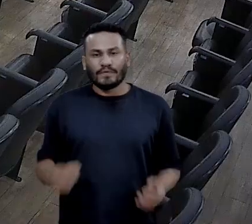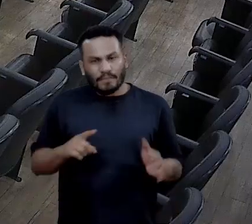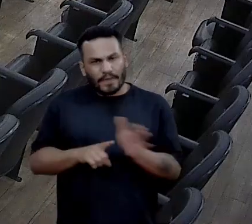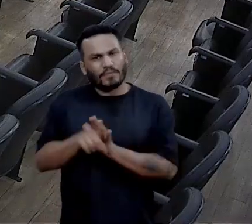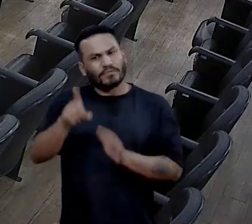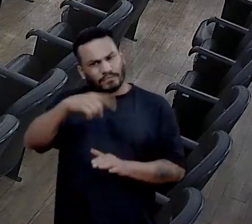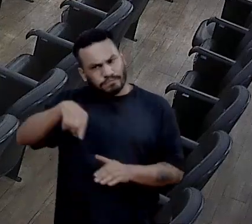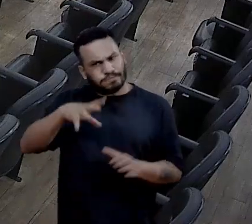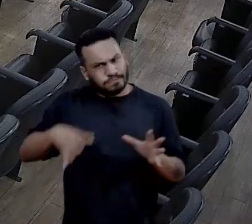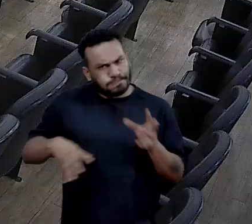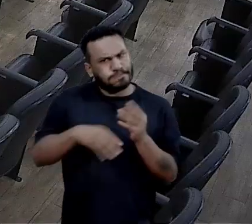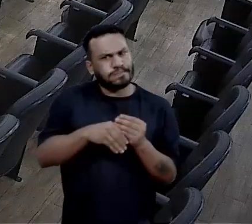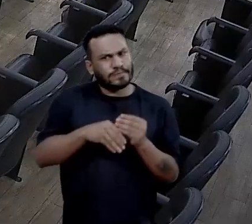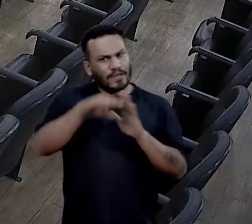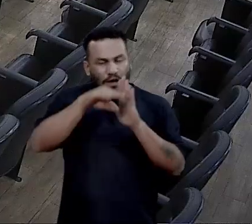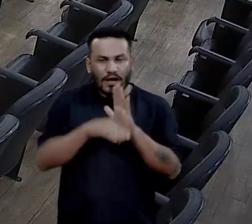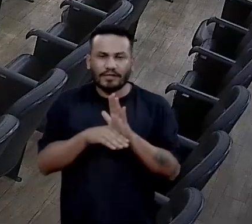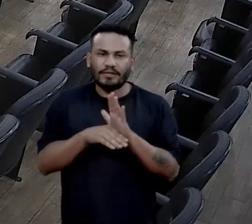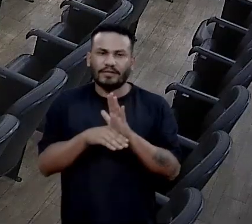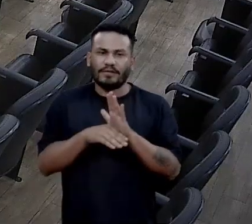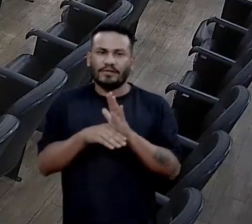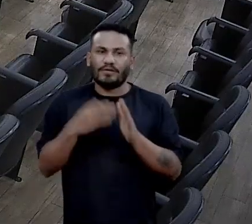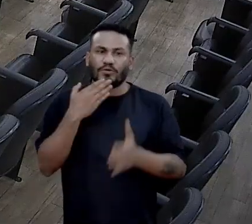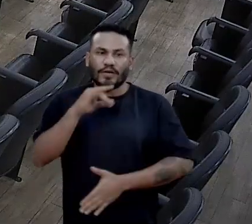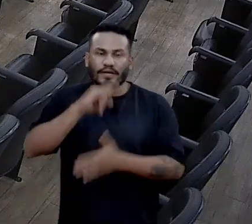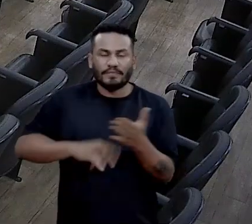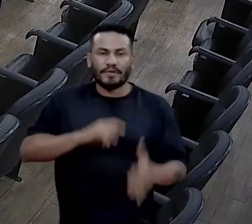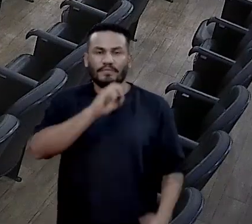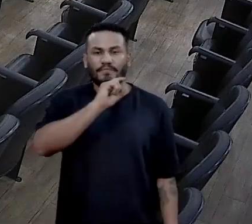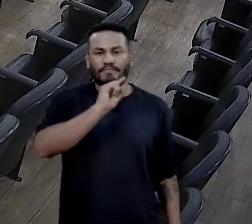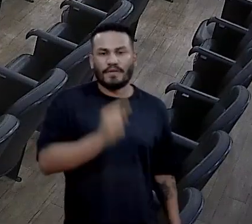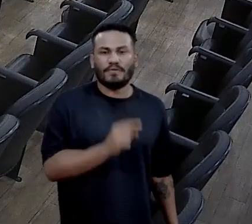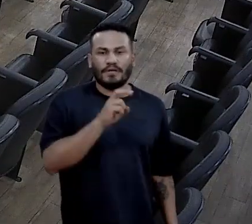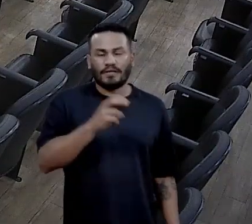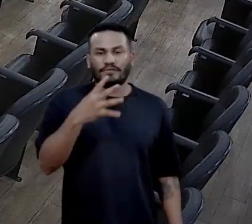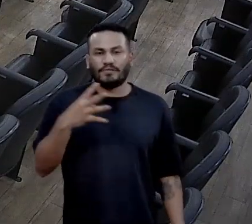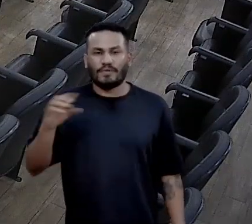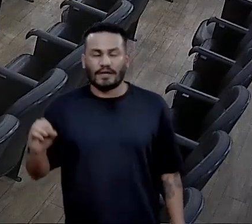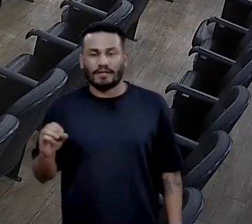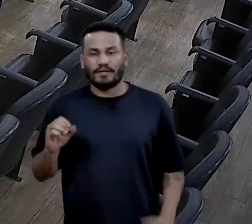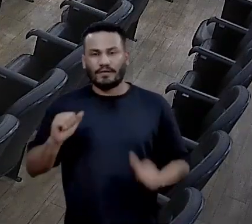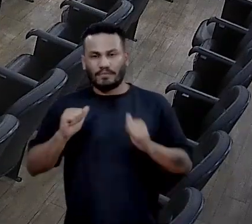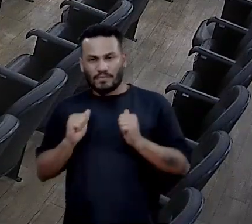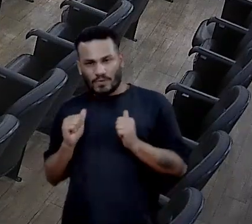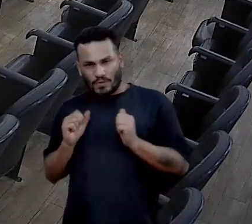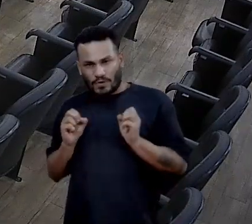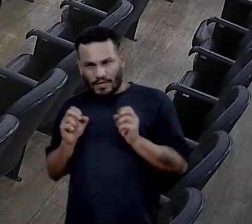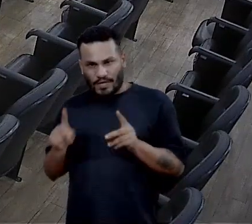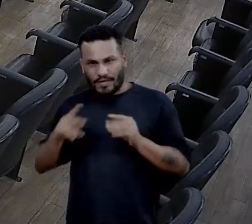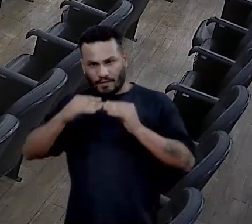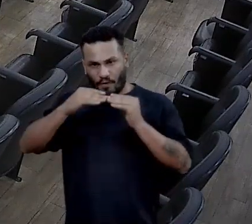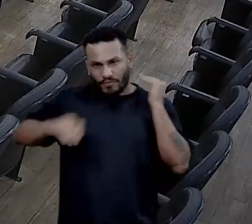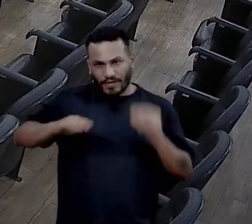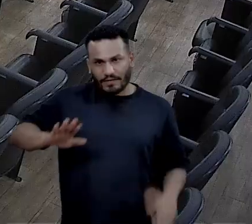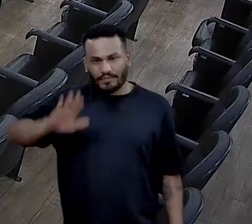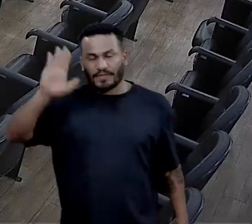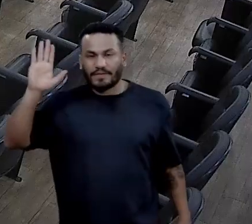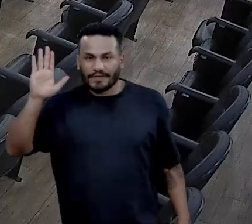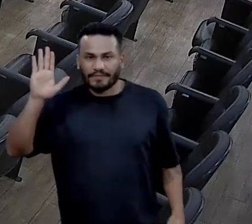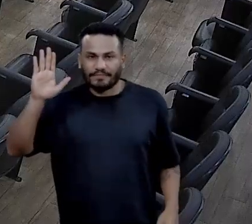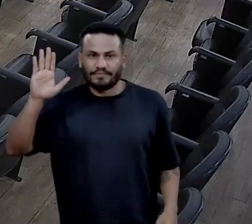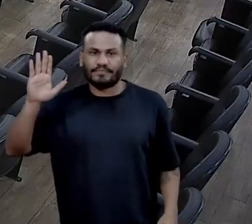Consulta o plenário para a inclusão na ordem do dia do requerimento 1540. Os favoráveis permaneçam como estão, os contrários